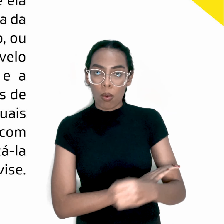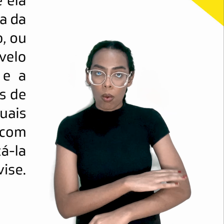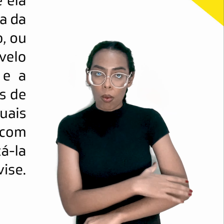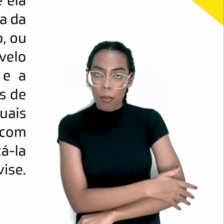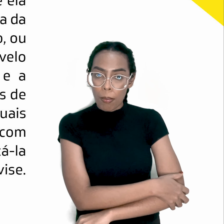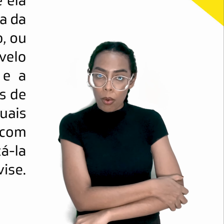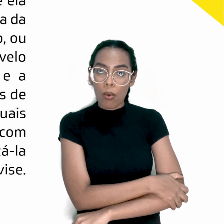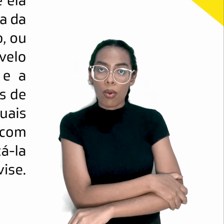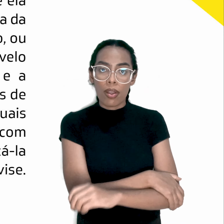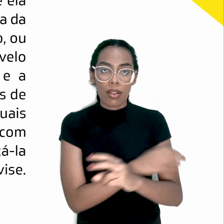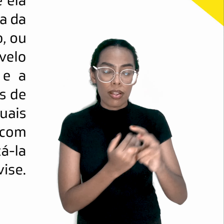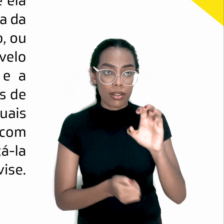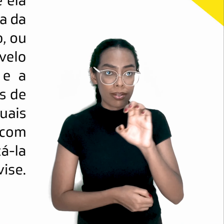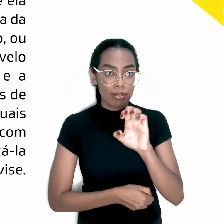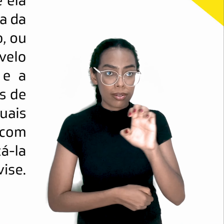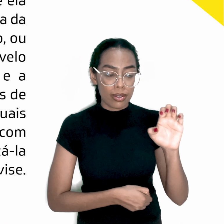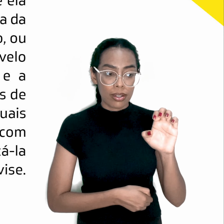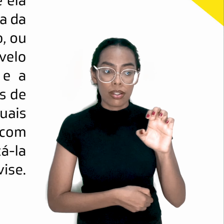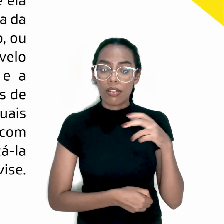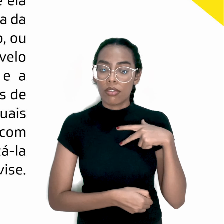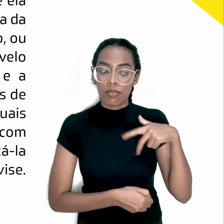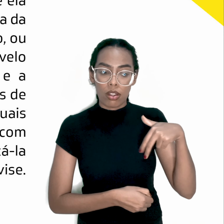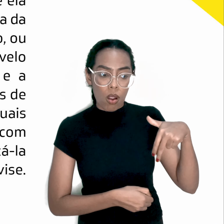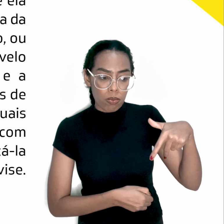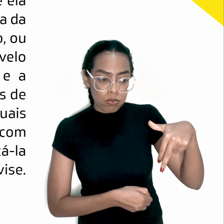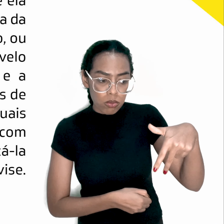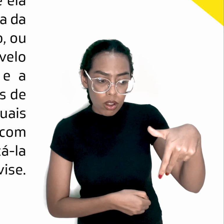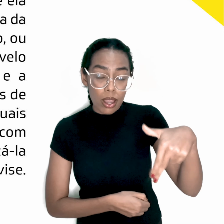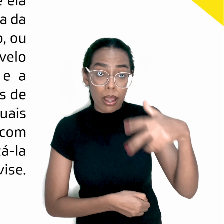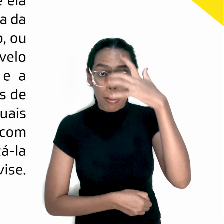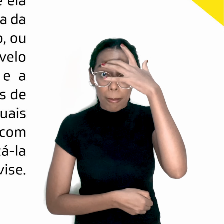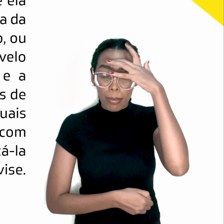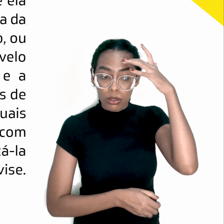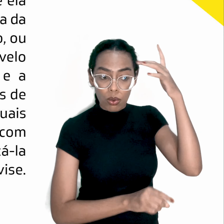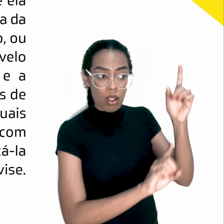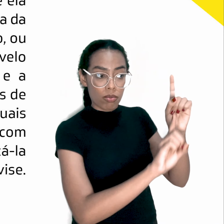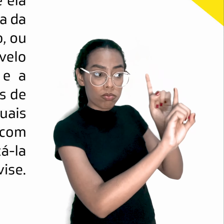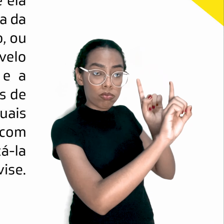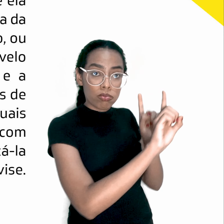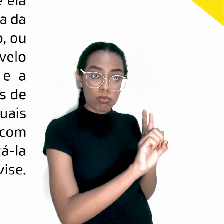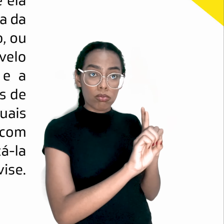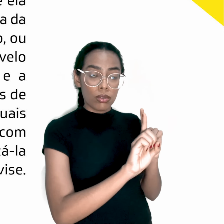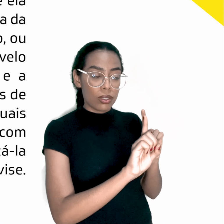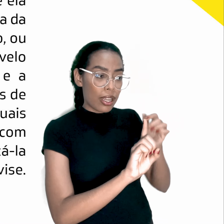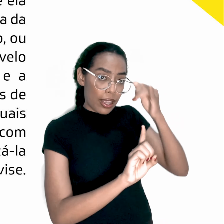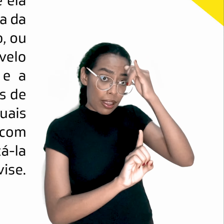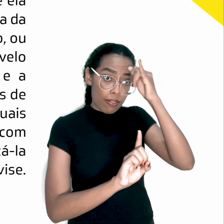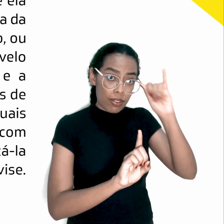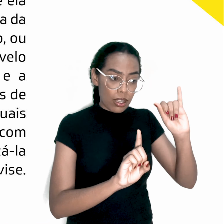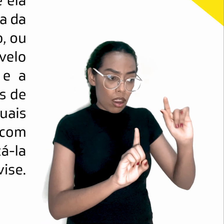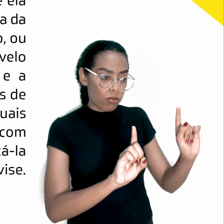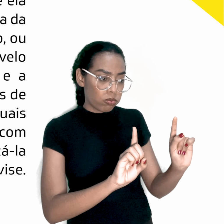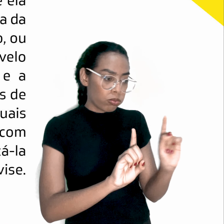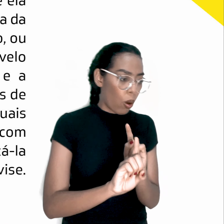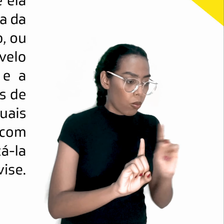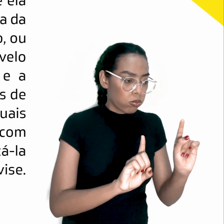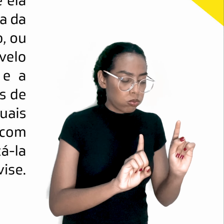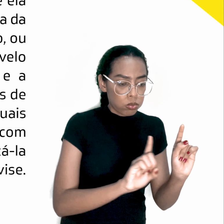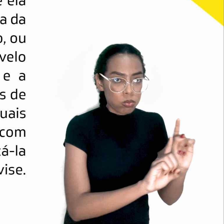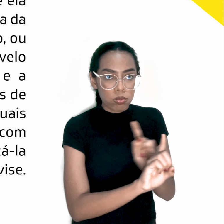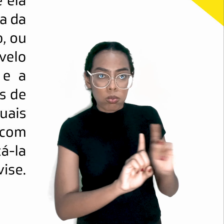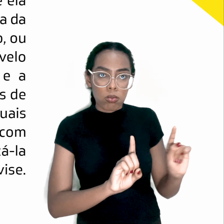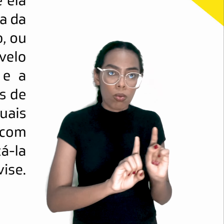esquerdo Assim, você andará pelo espaço e a pessoa com deficiência visual estará logo atrás de você